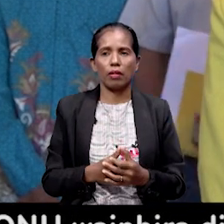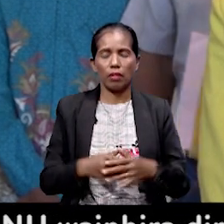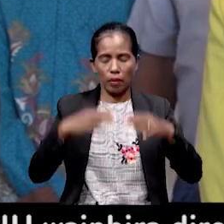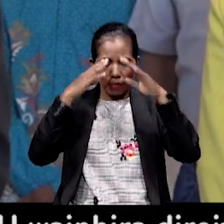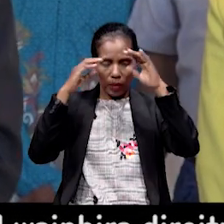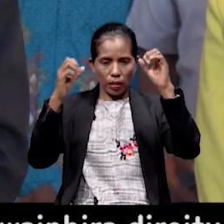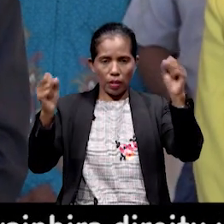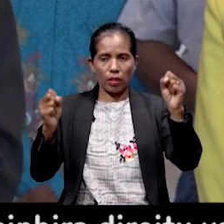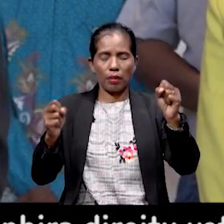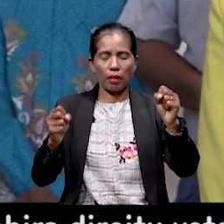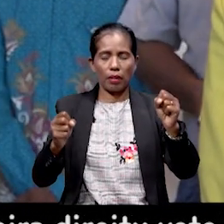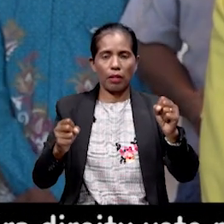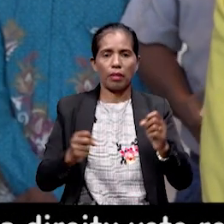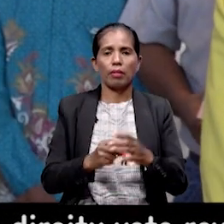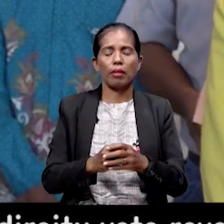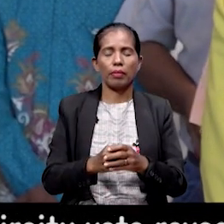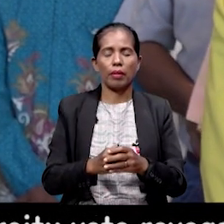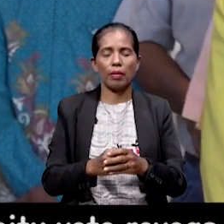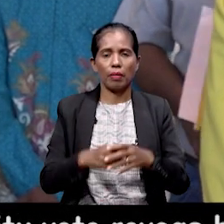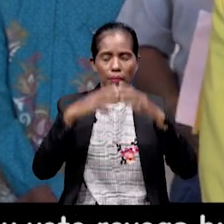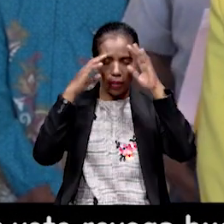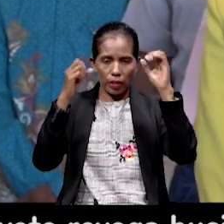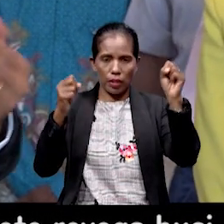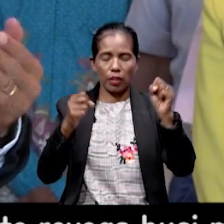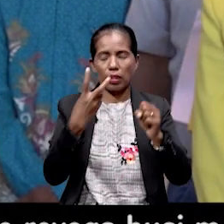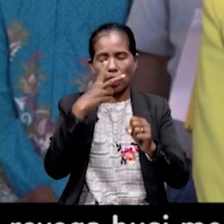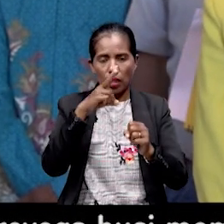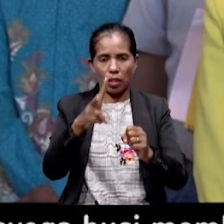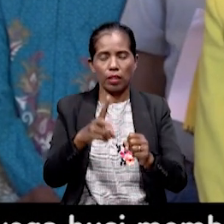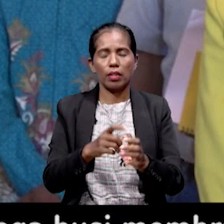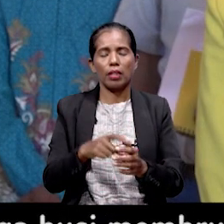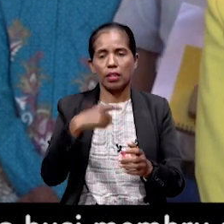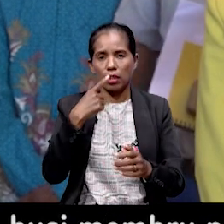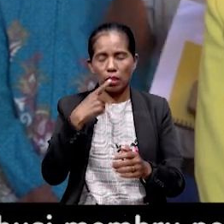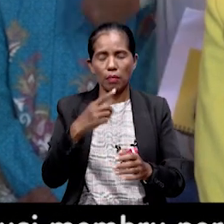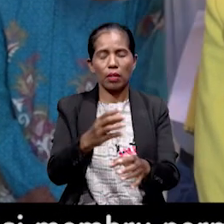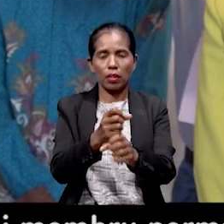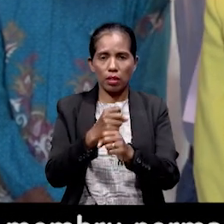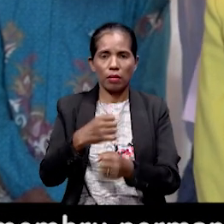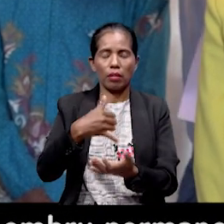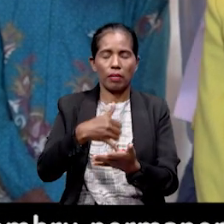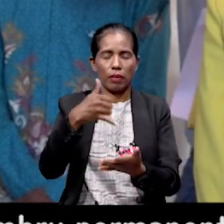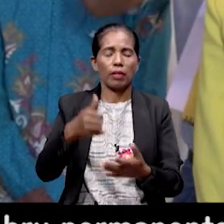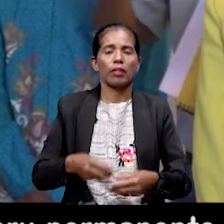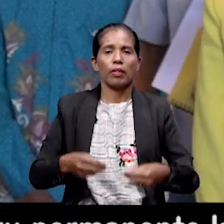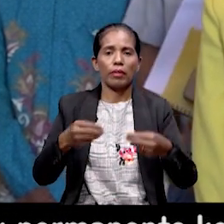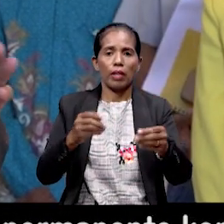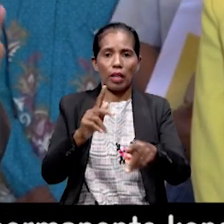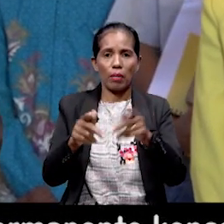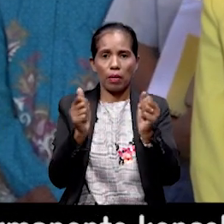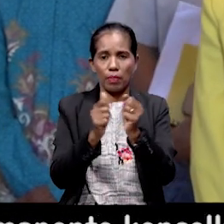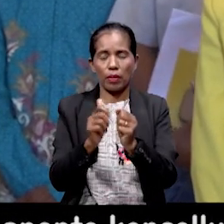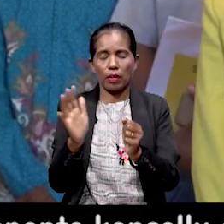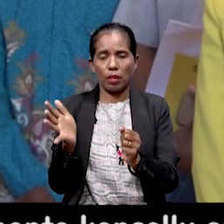presidencial no nosso excelência presidente da República se sai, e se vela hare o claro se chama que se condecorado. Mas é condecoração se ralo ba 50 pessoas